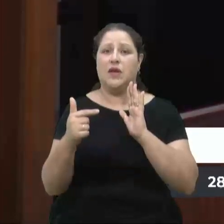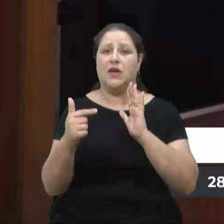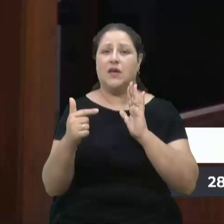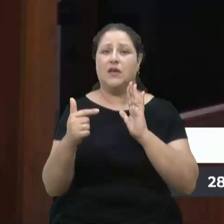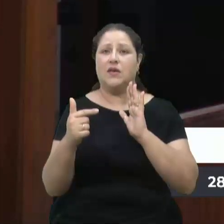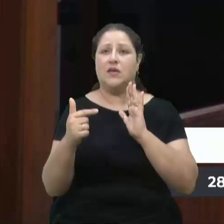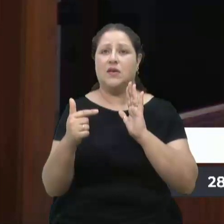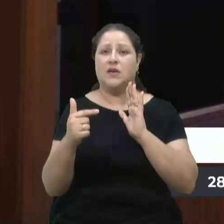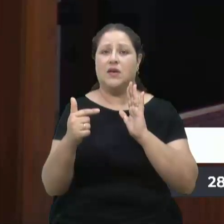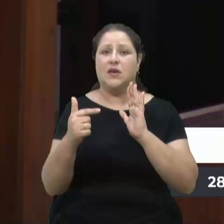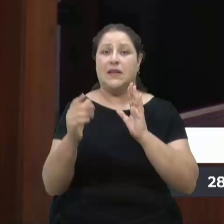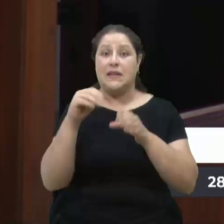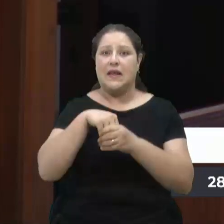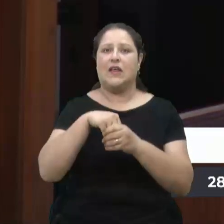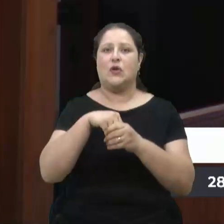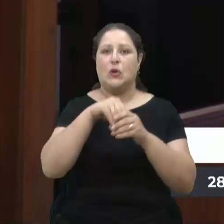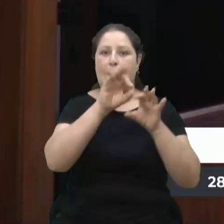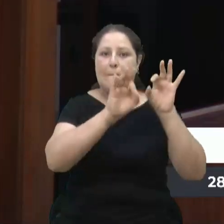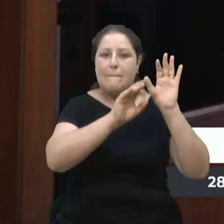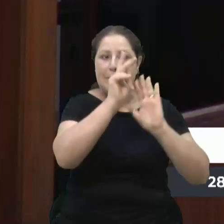de Ocupação.